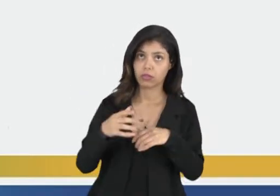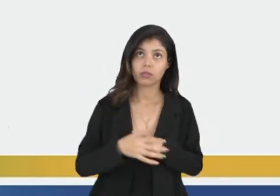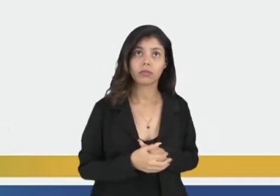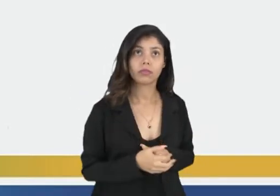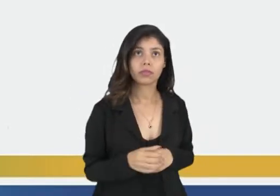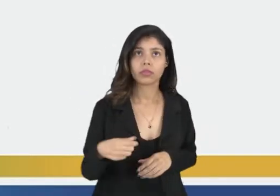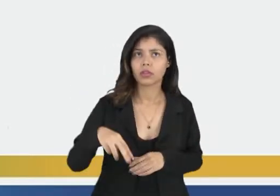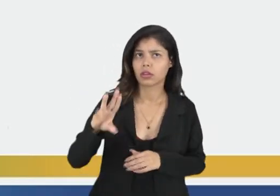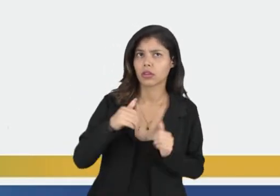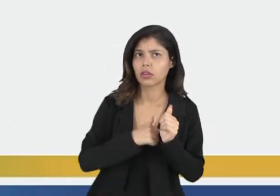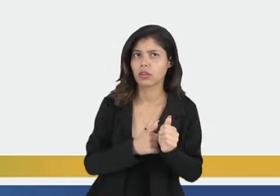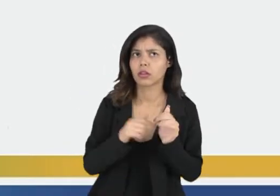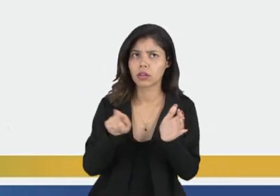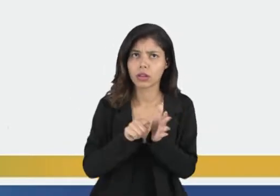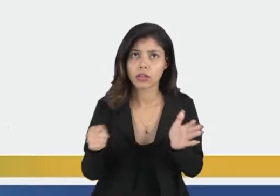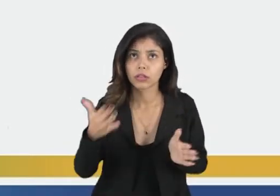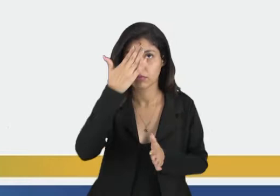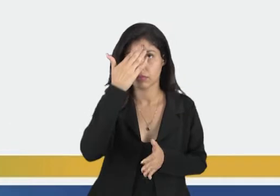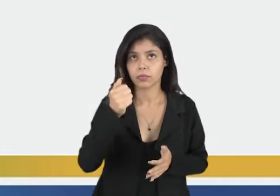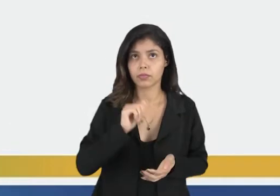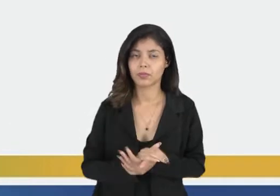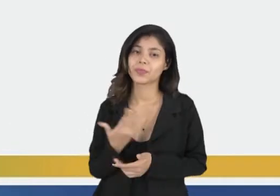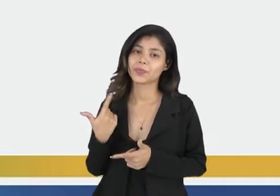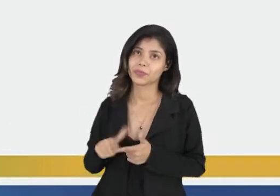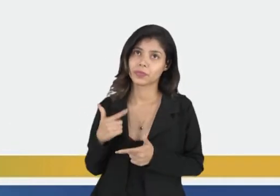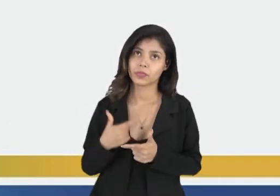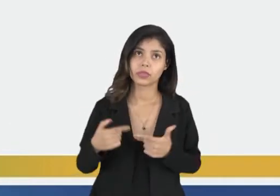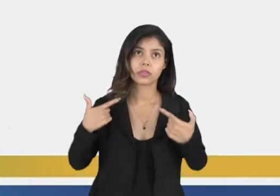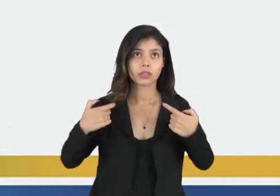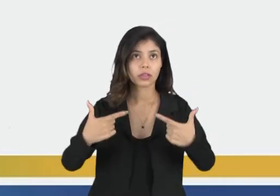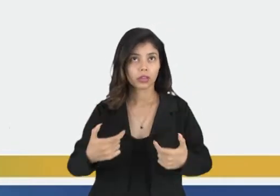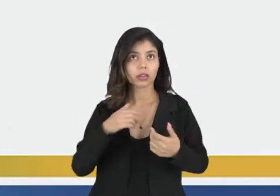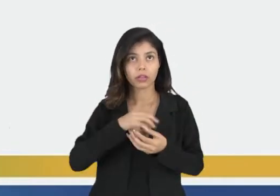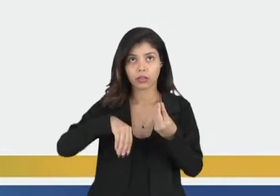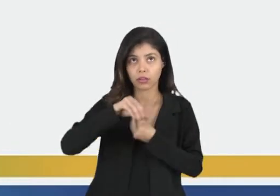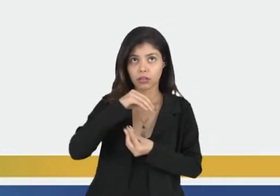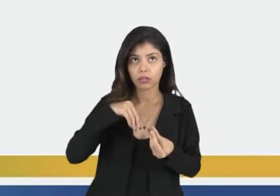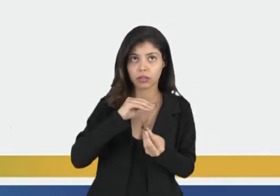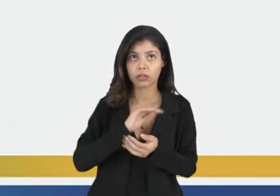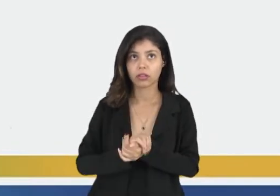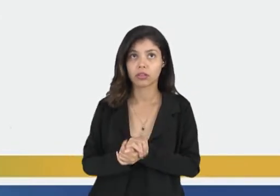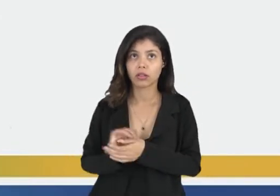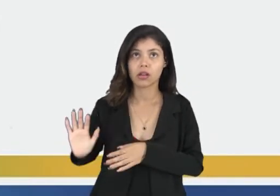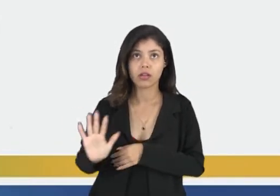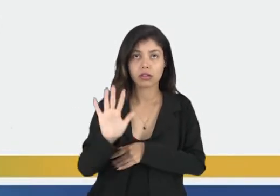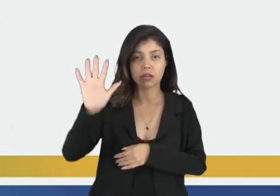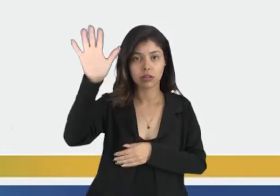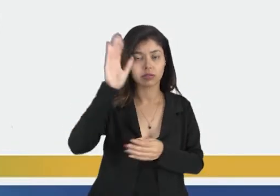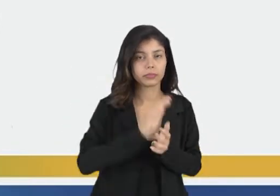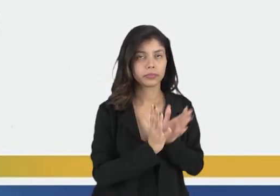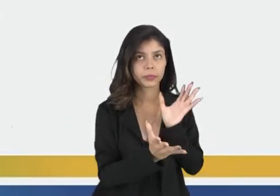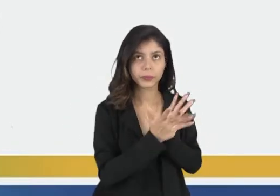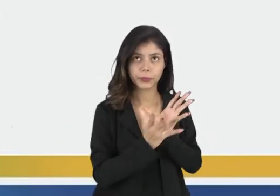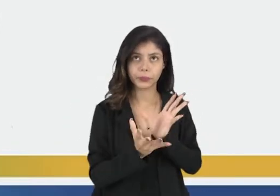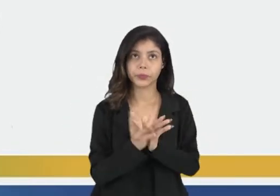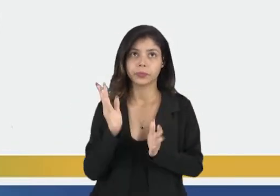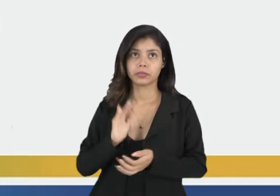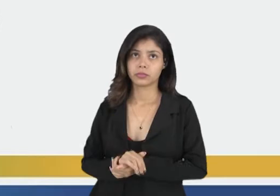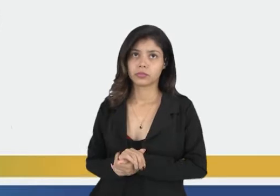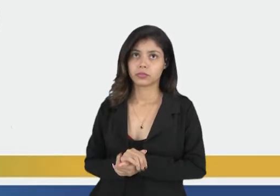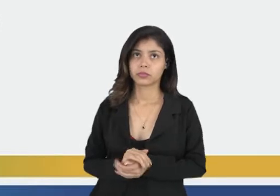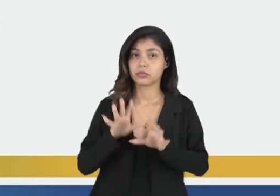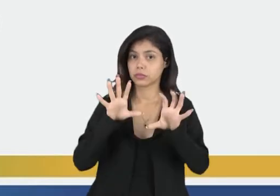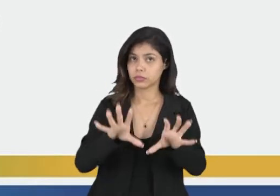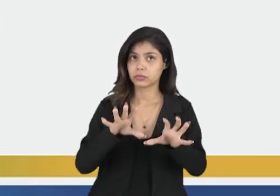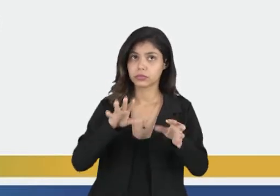possível. Quem acompanha os jornais sabe das polêmicas com tiroteios envolvendo a polícia na favela e nas comunidades.